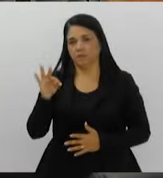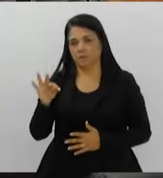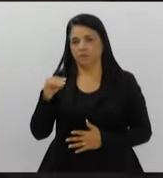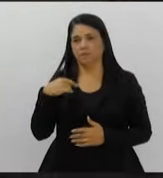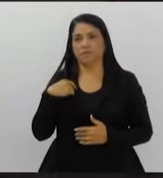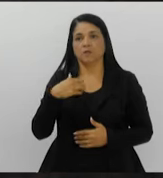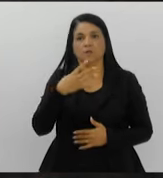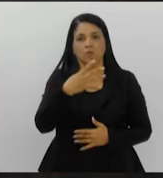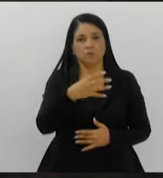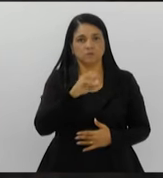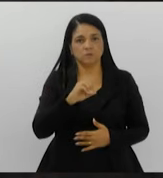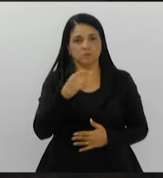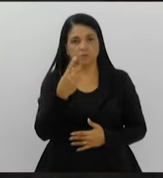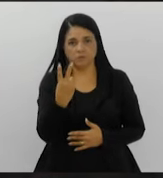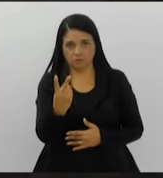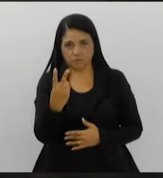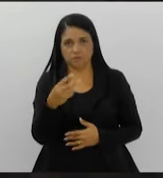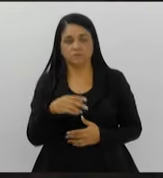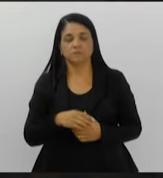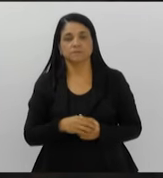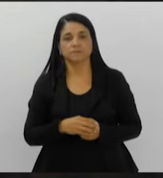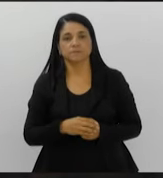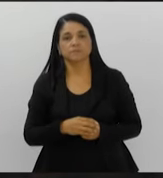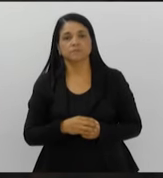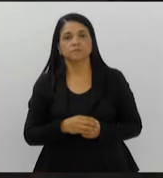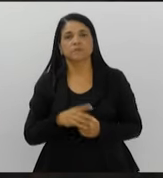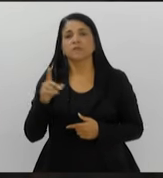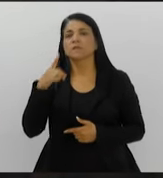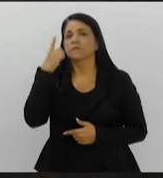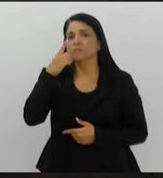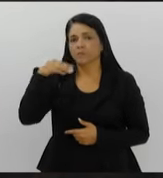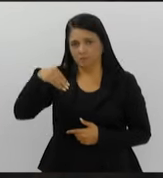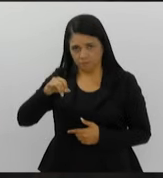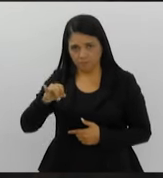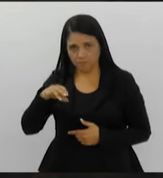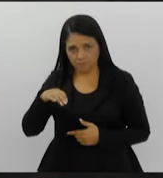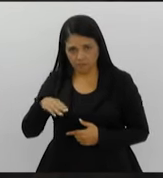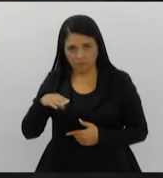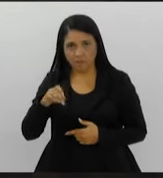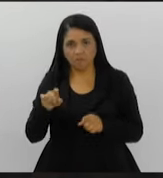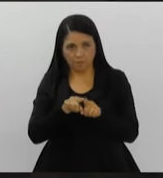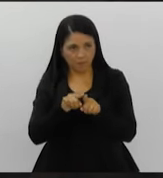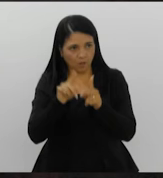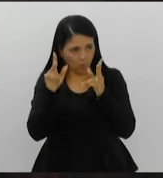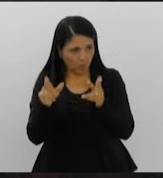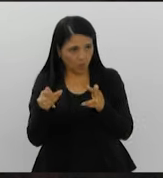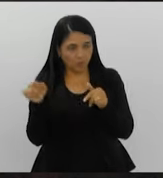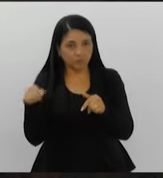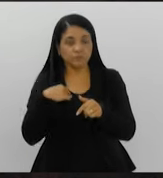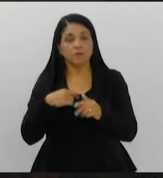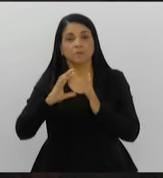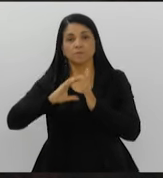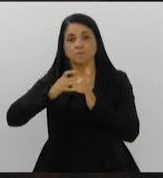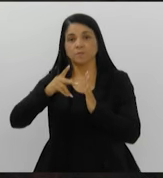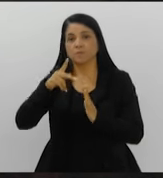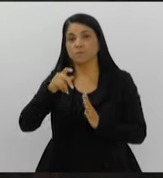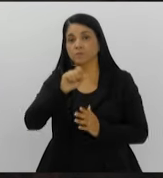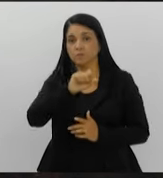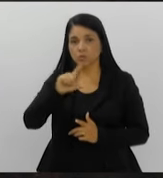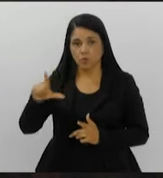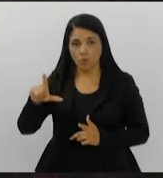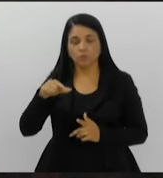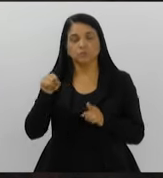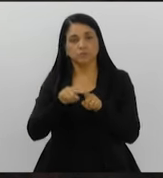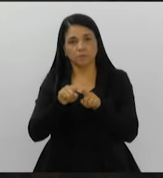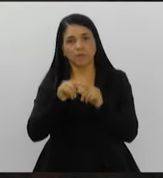emenda 402. Deputado Carlos Mink também... Deputado, a bancada do PSOL,